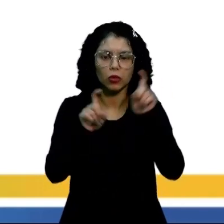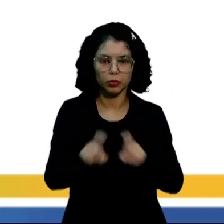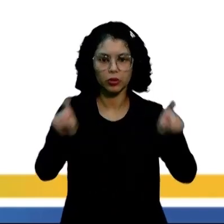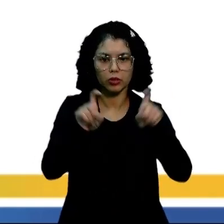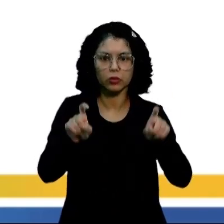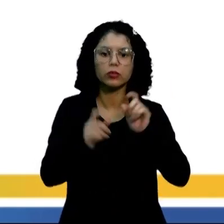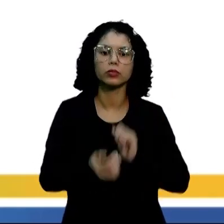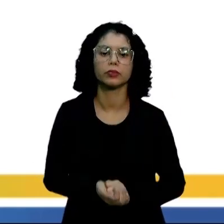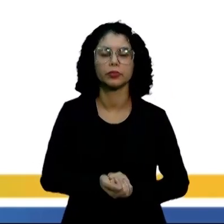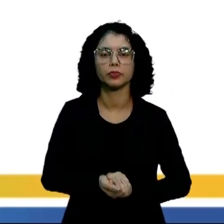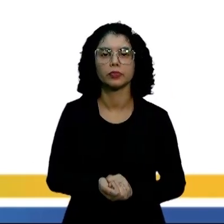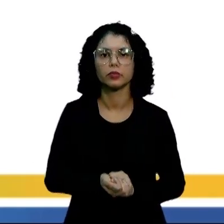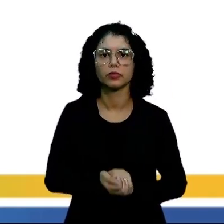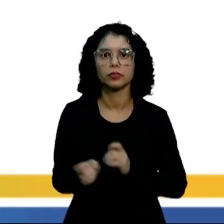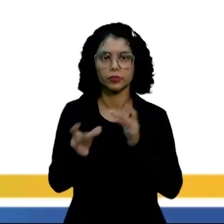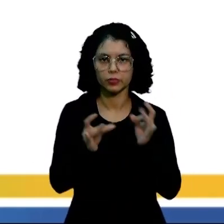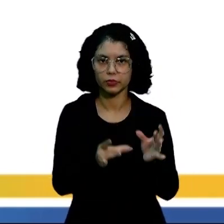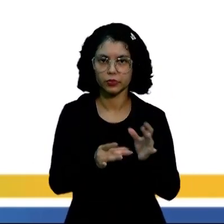do mercado?